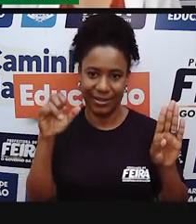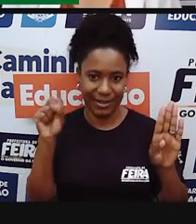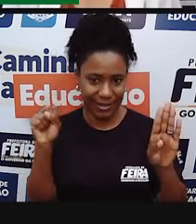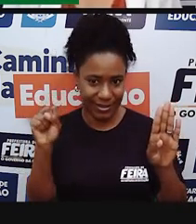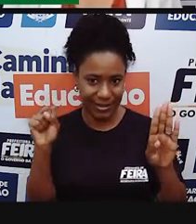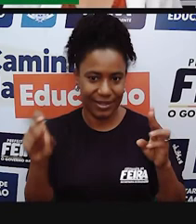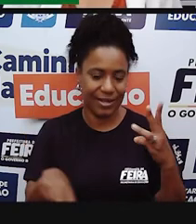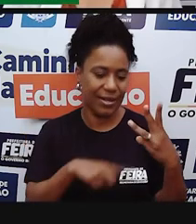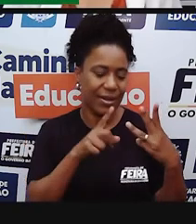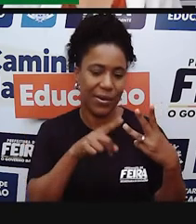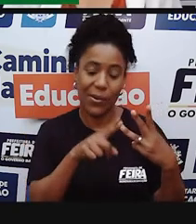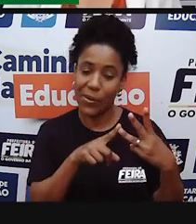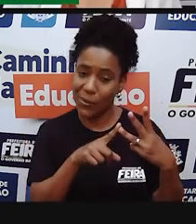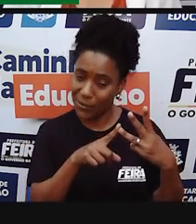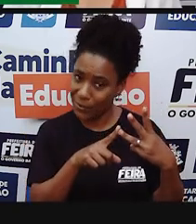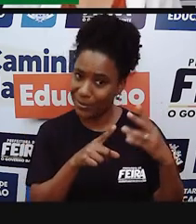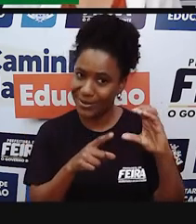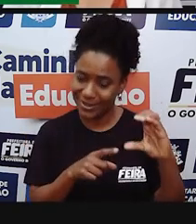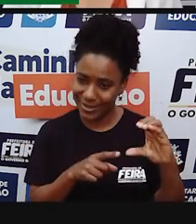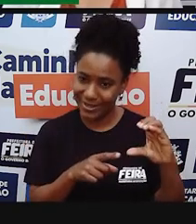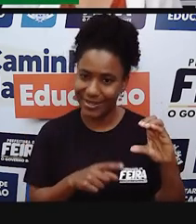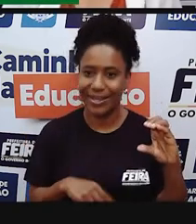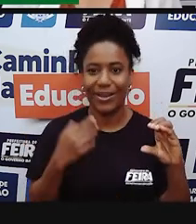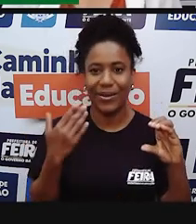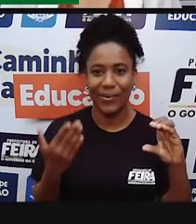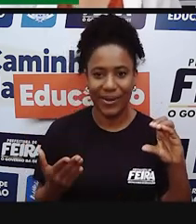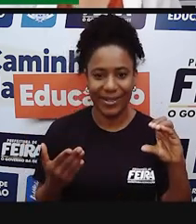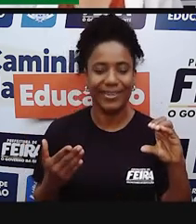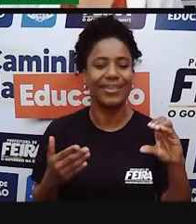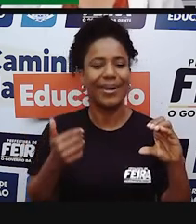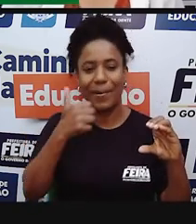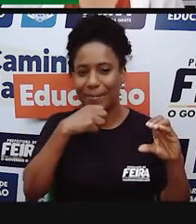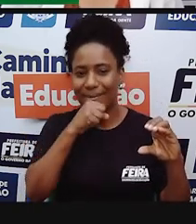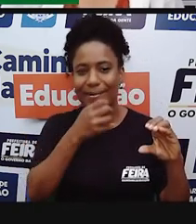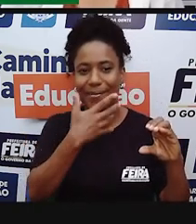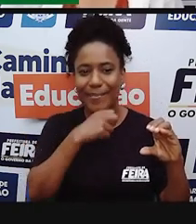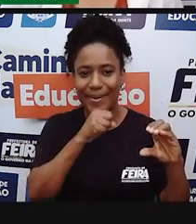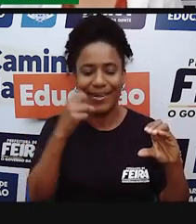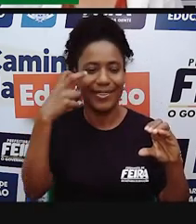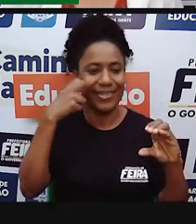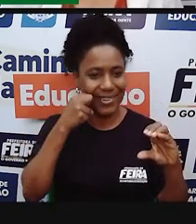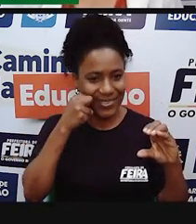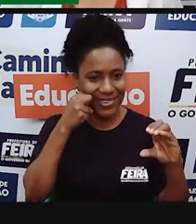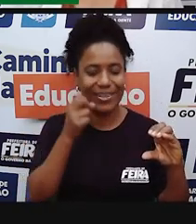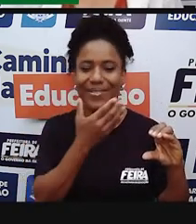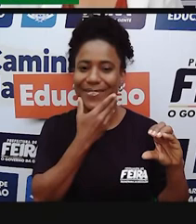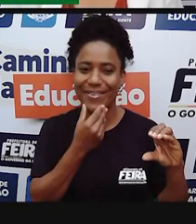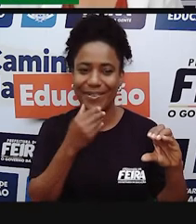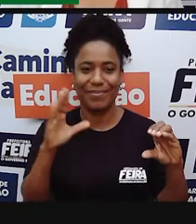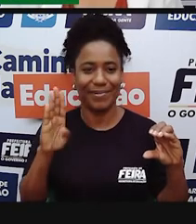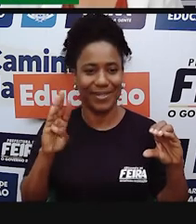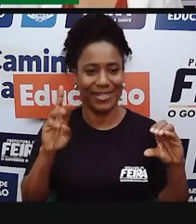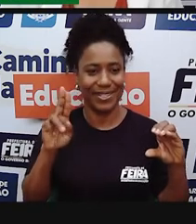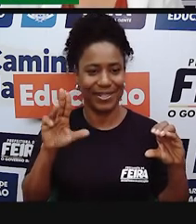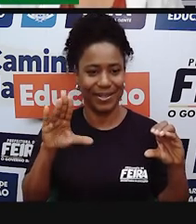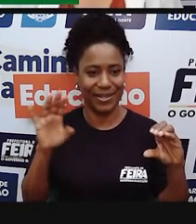guiar Bruce Springsteen o eles são os pais adotivos de doce